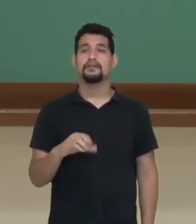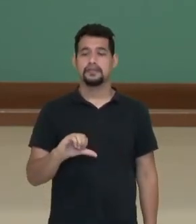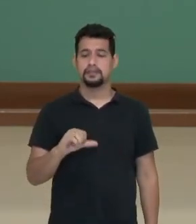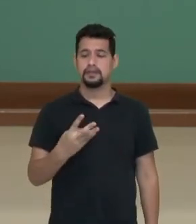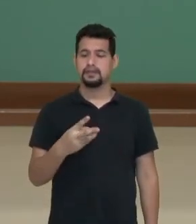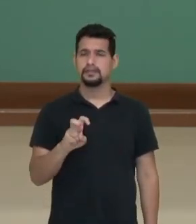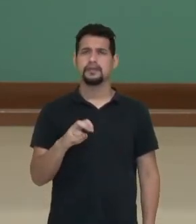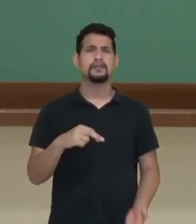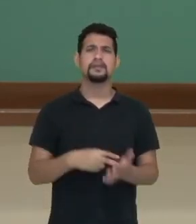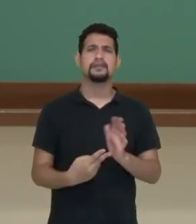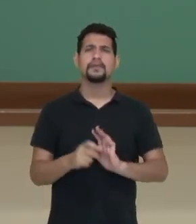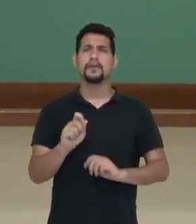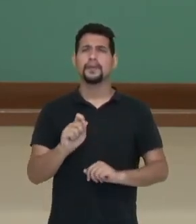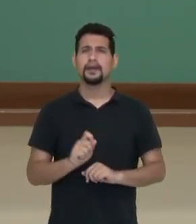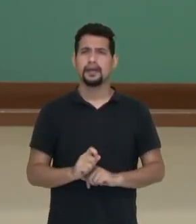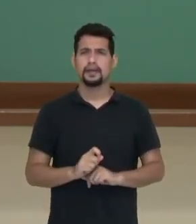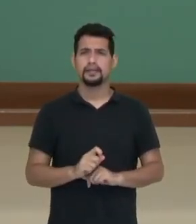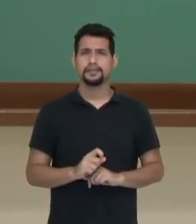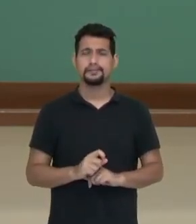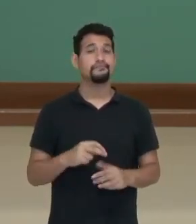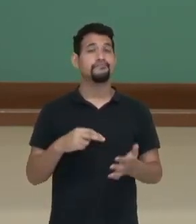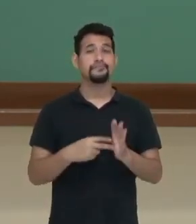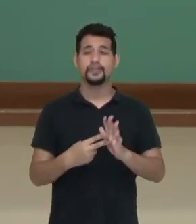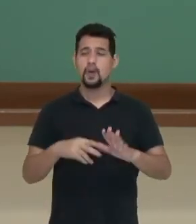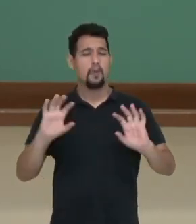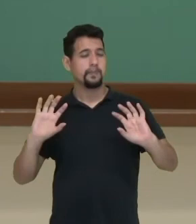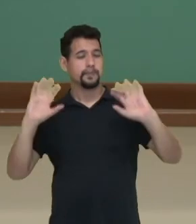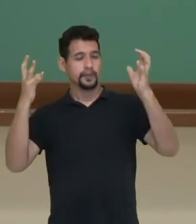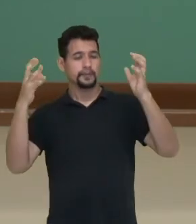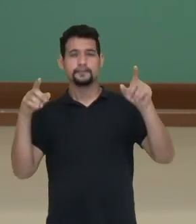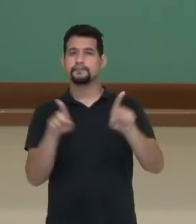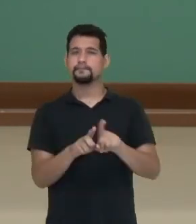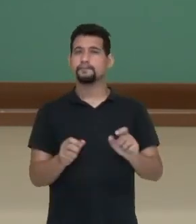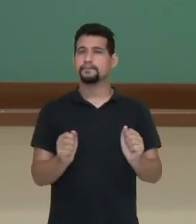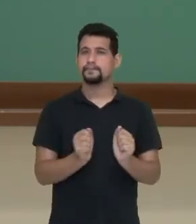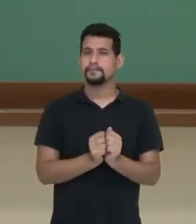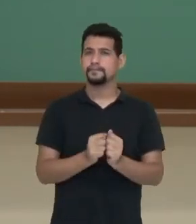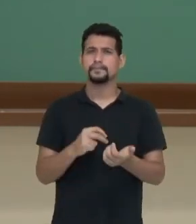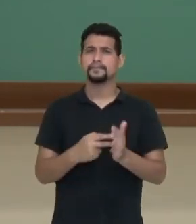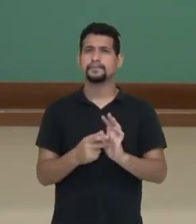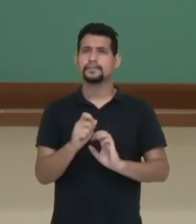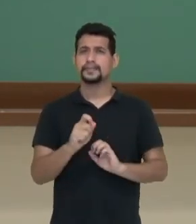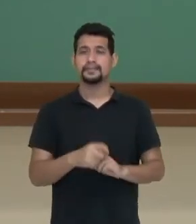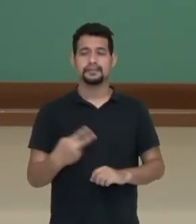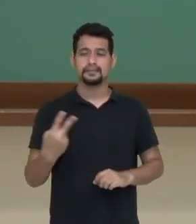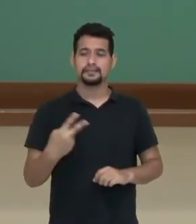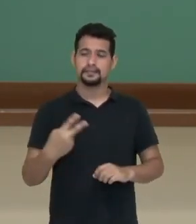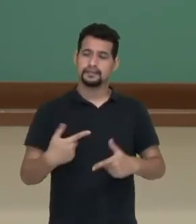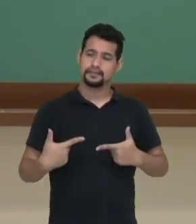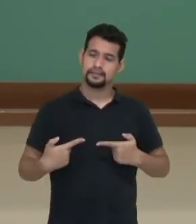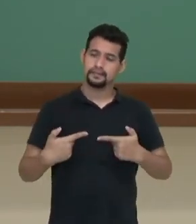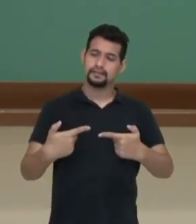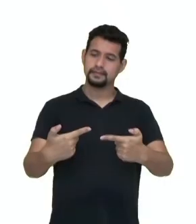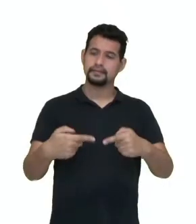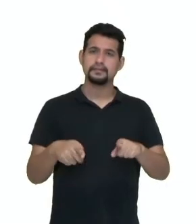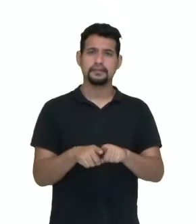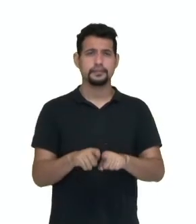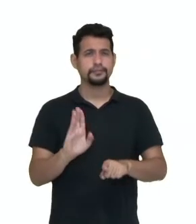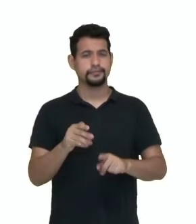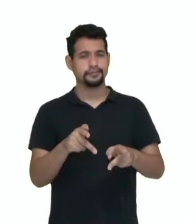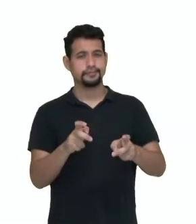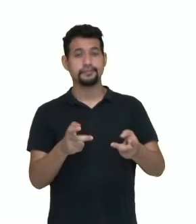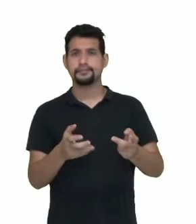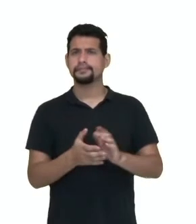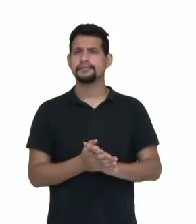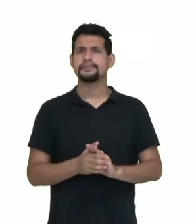1945, nós vamos ter também um grande evento internacional que foi justamente a Segunda Guerra Mundial, a maior guerra já vista,